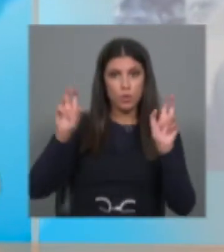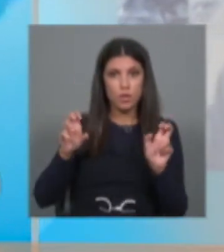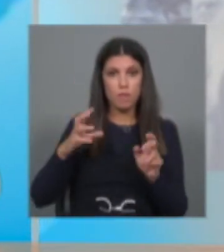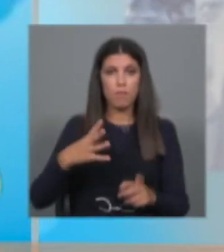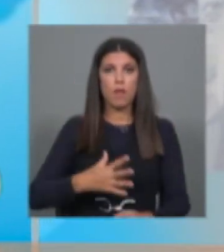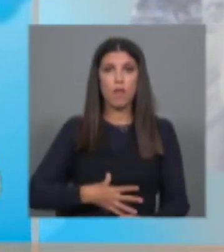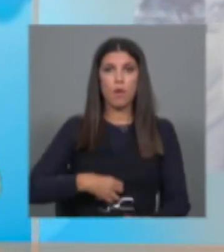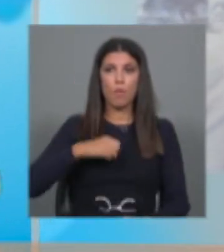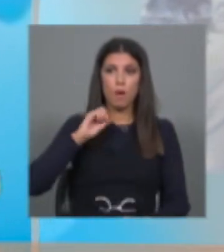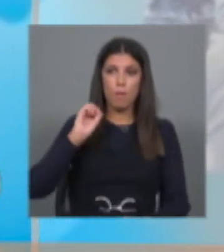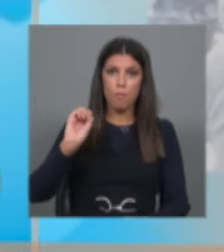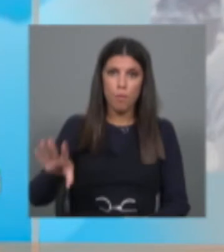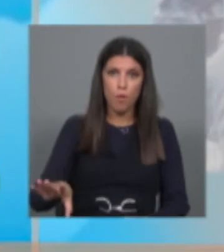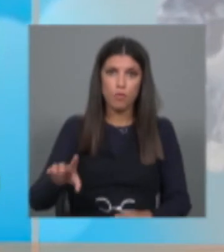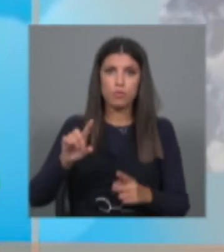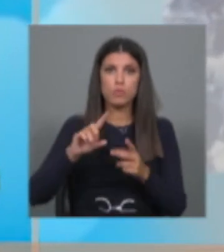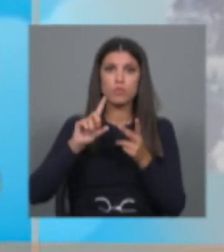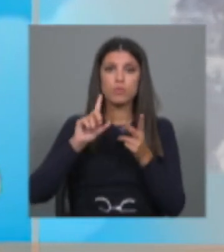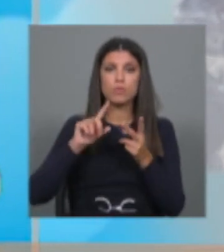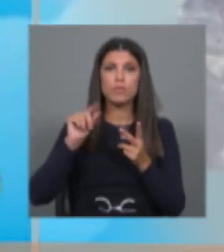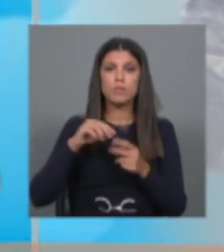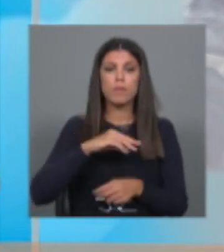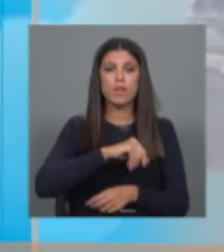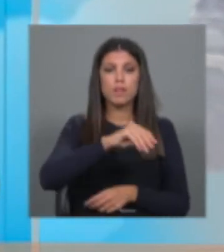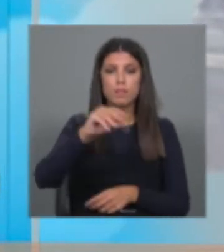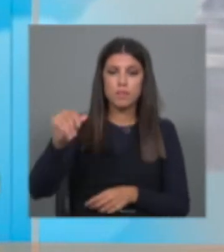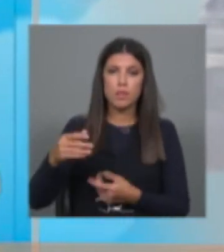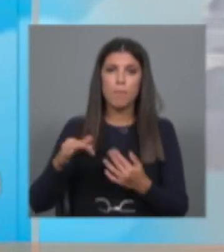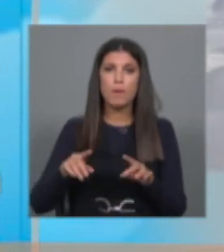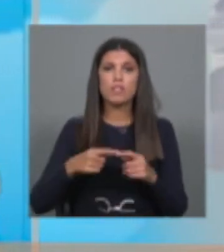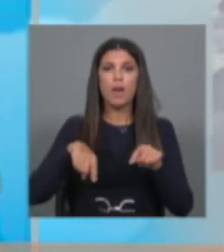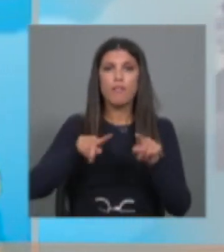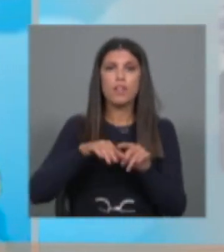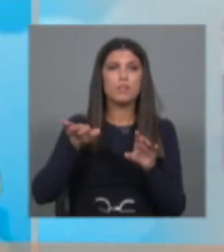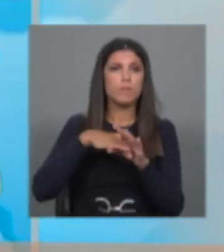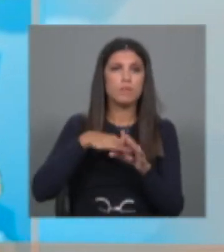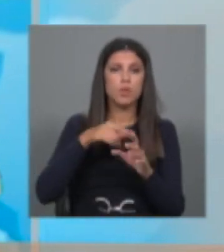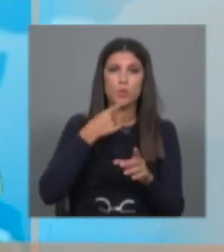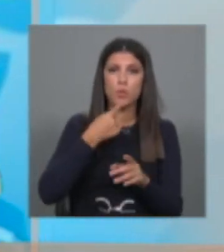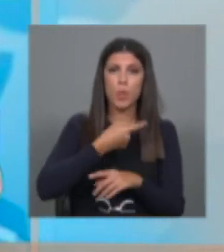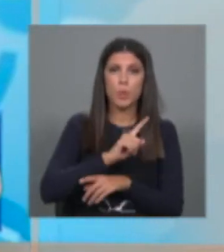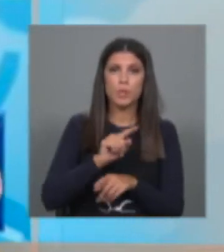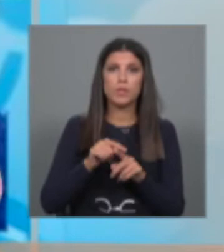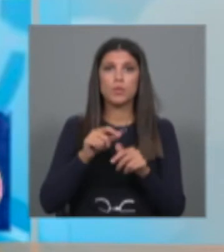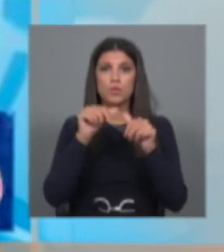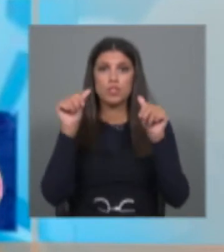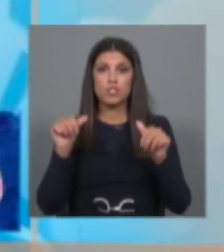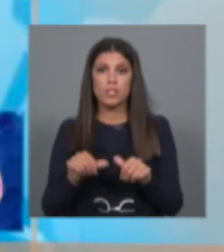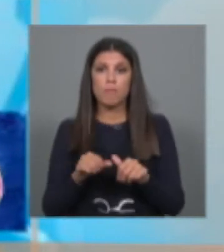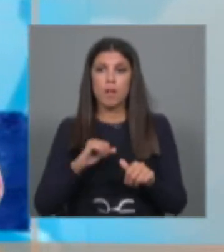regionalização. E não foram referendos muito participados. O nosso sistema